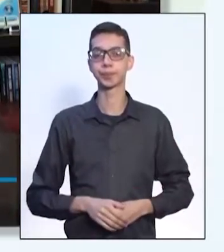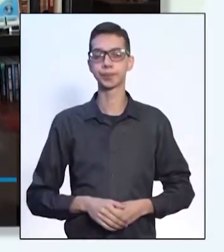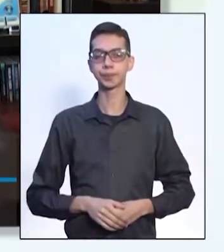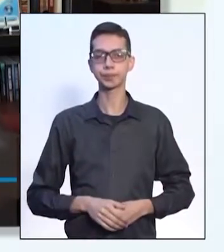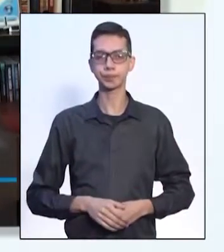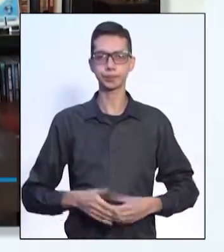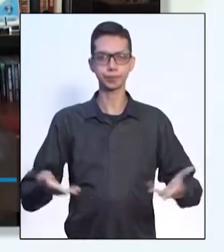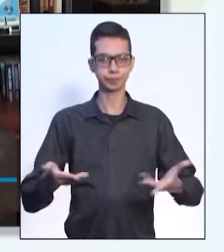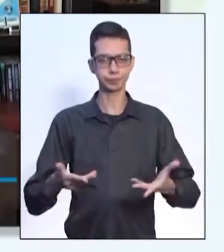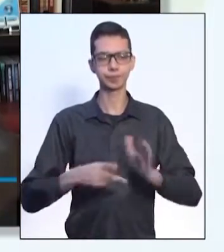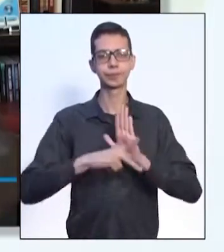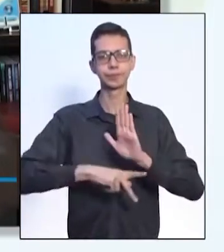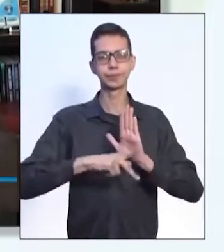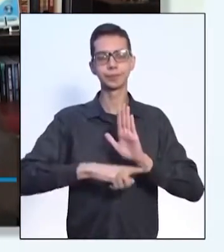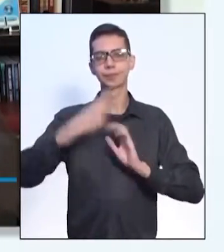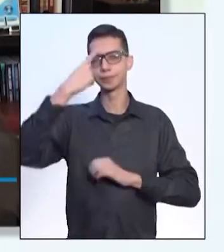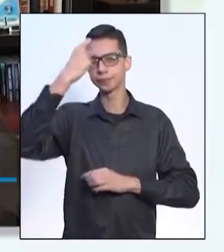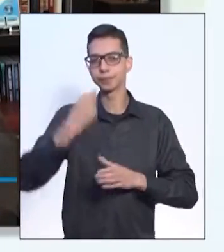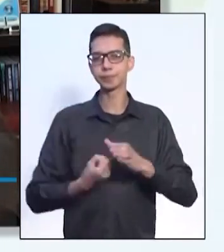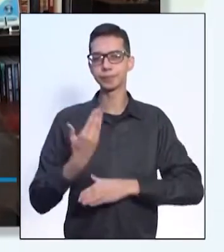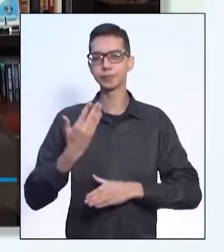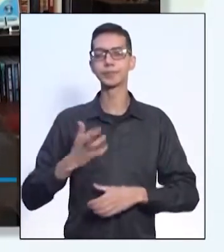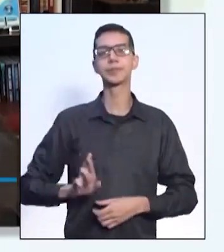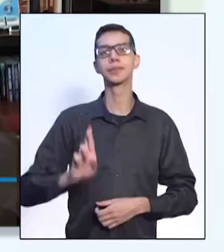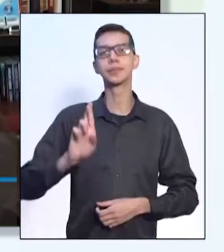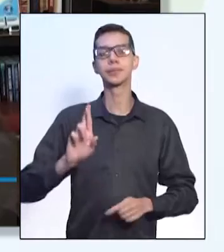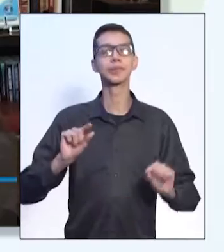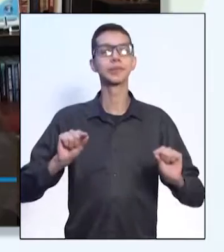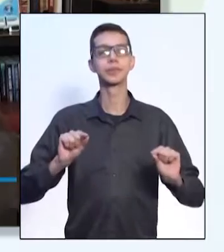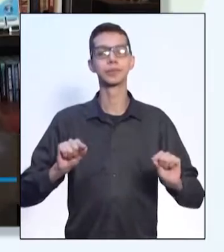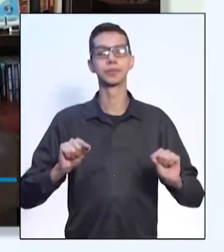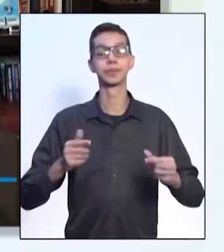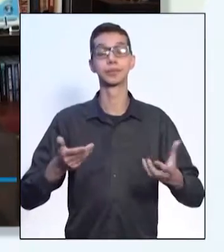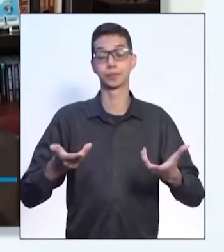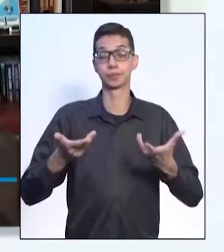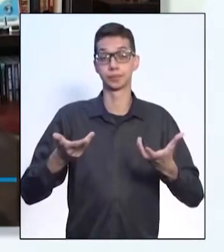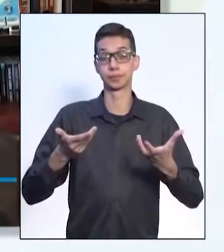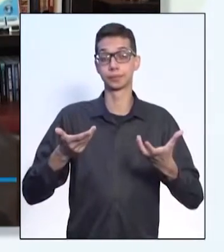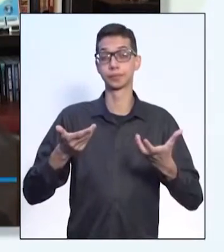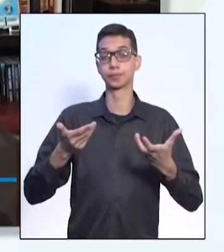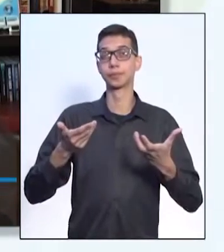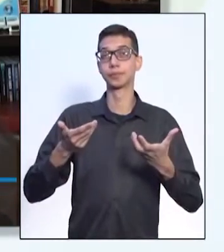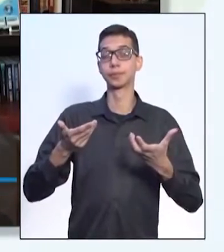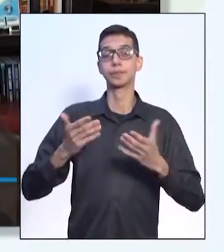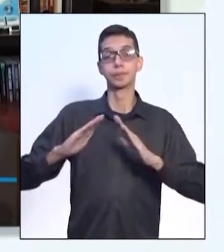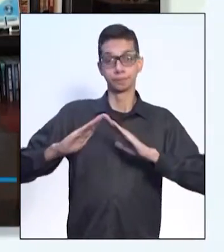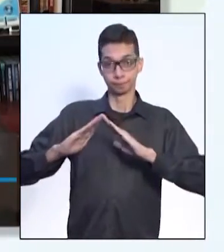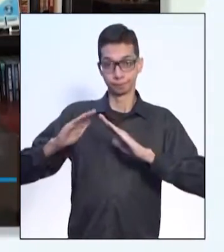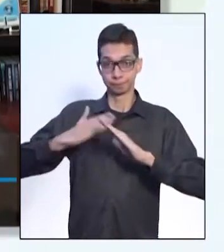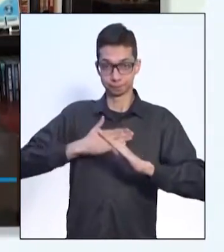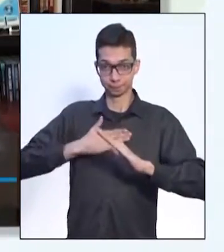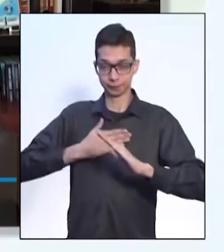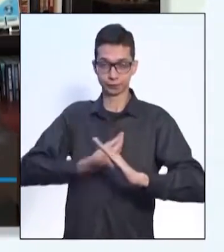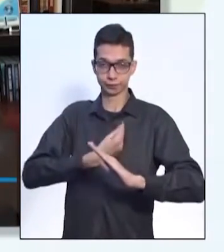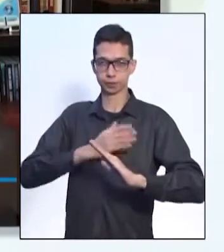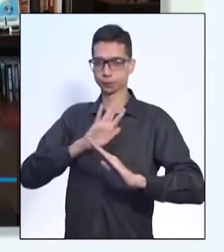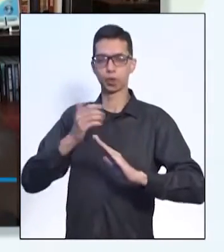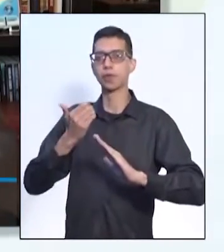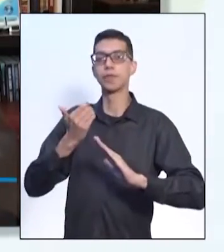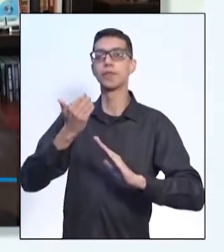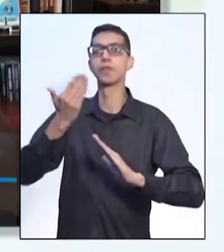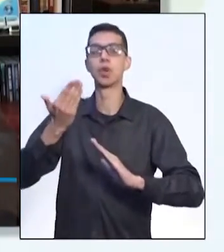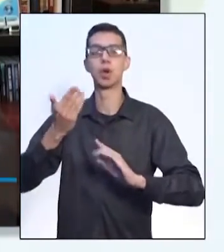em que nós representamos o que gostaríamos de ver quando olhamos para fora de casa. Depois, nós vamos conhecer o trabalho de